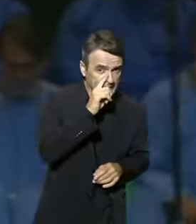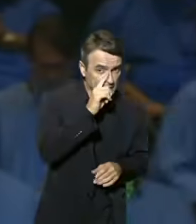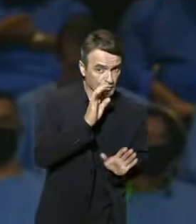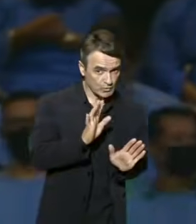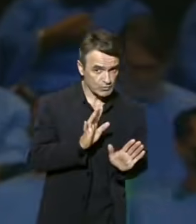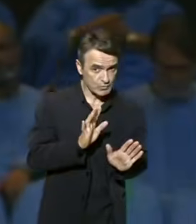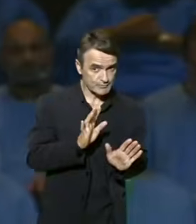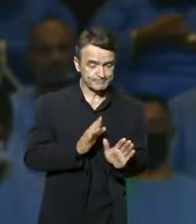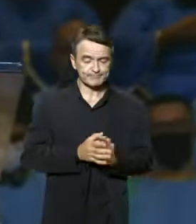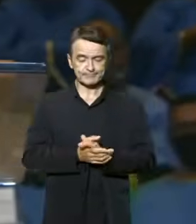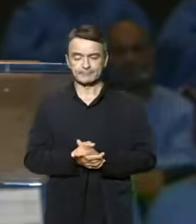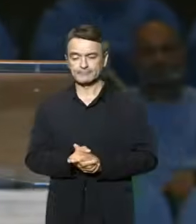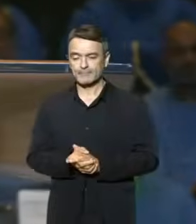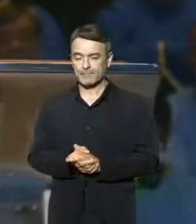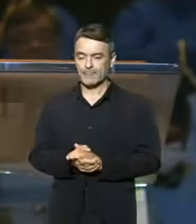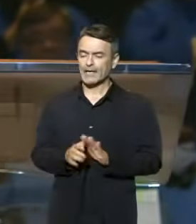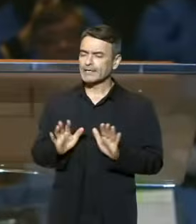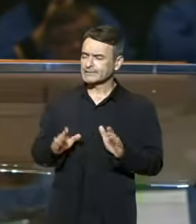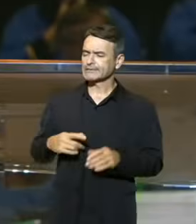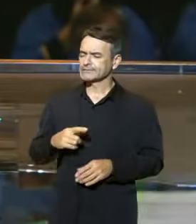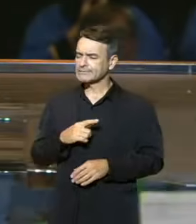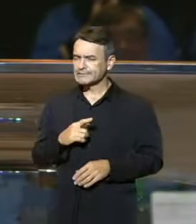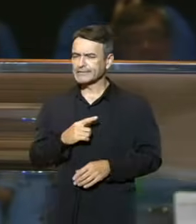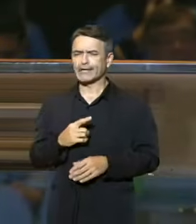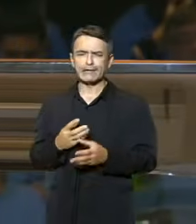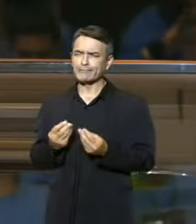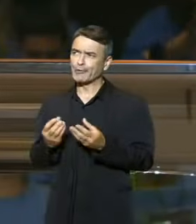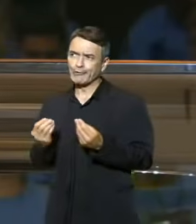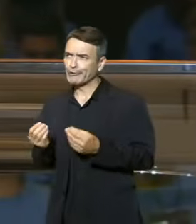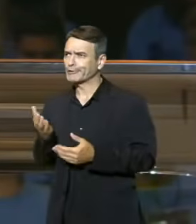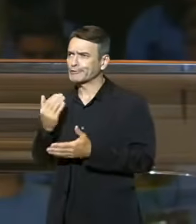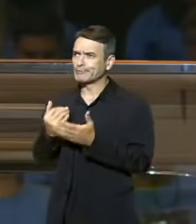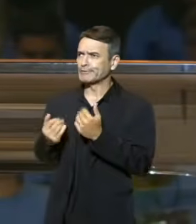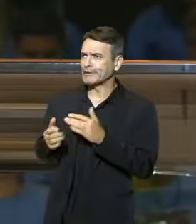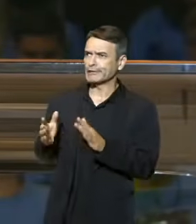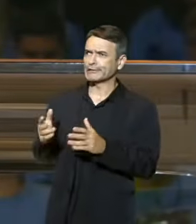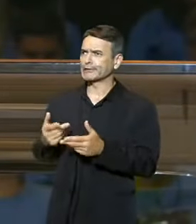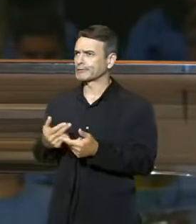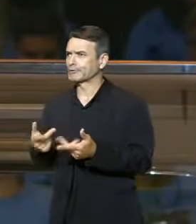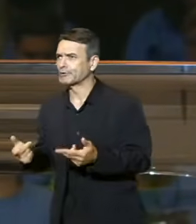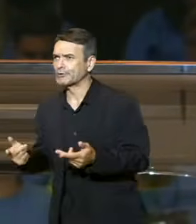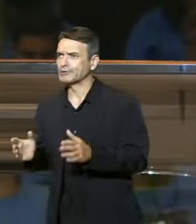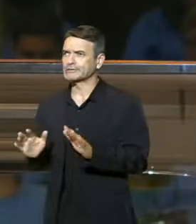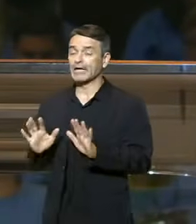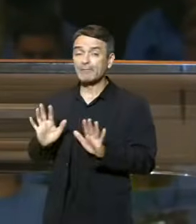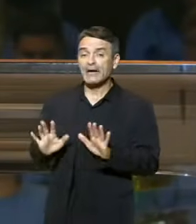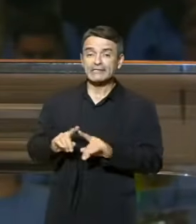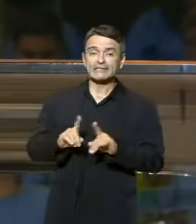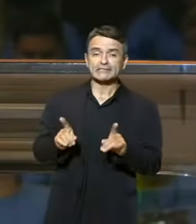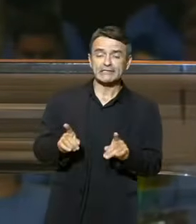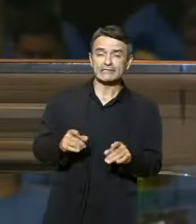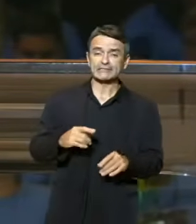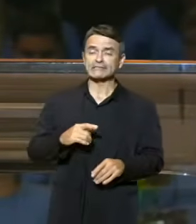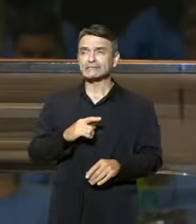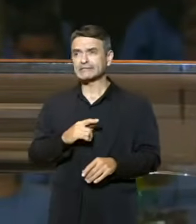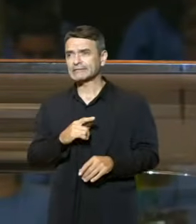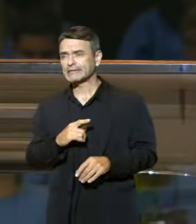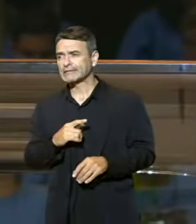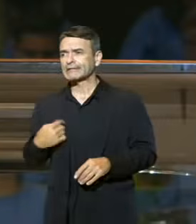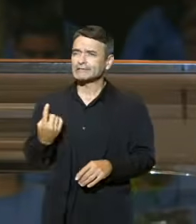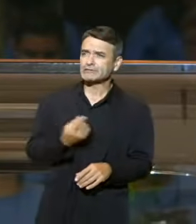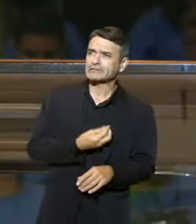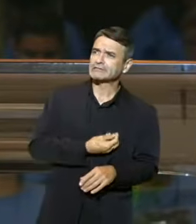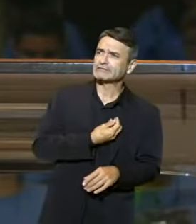seja o tempo em que a gente vive abundância, seja o tempo em que a gente vive nos desertos com escassez,